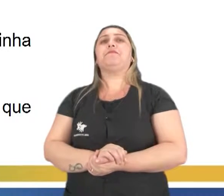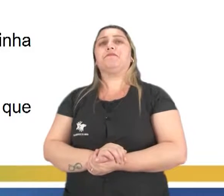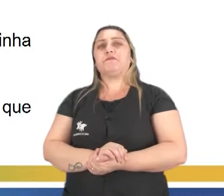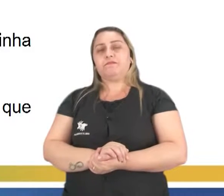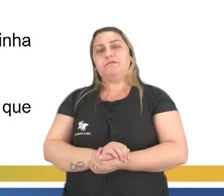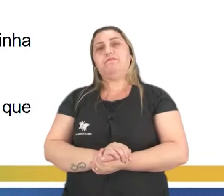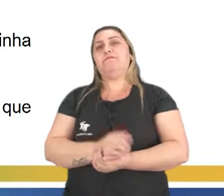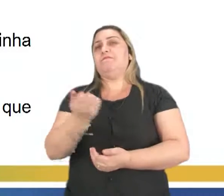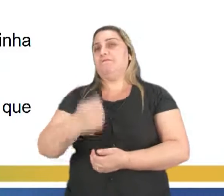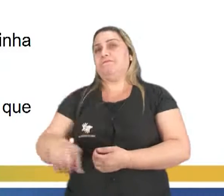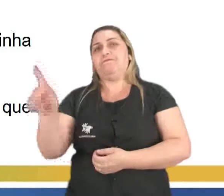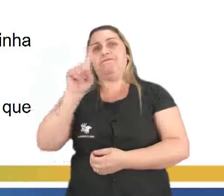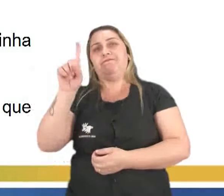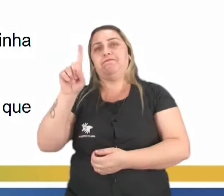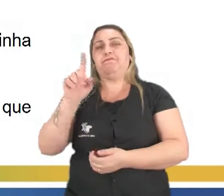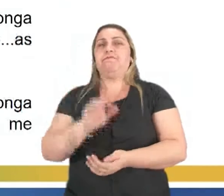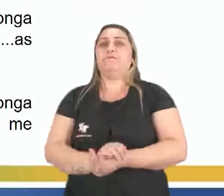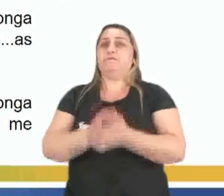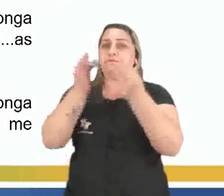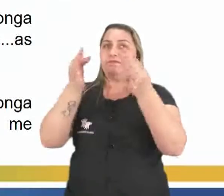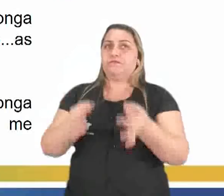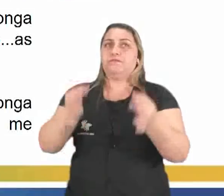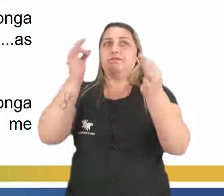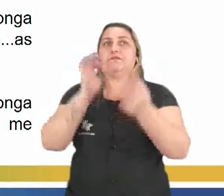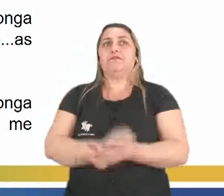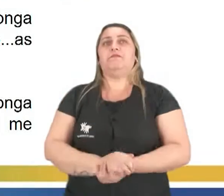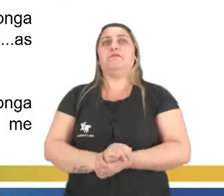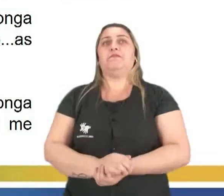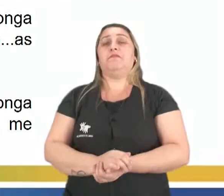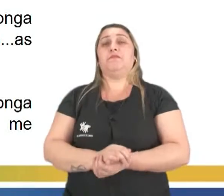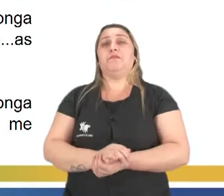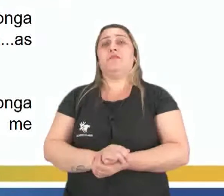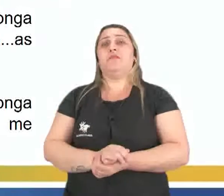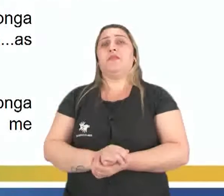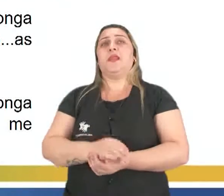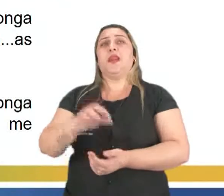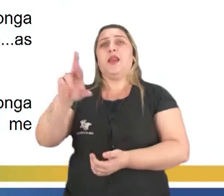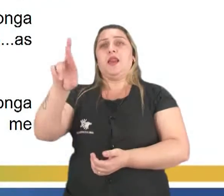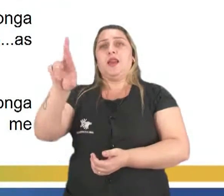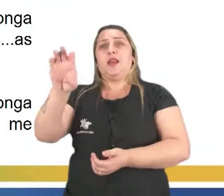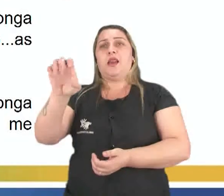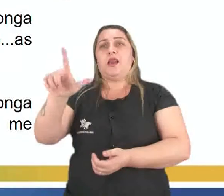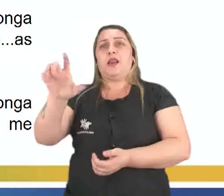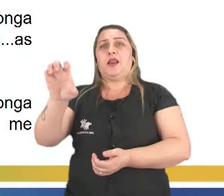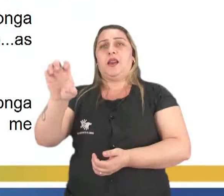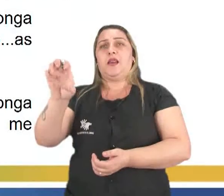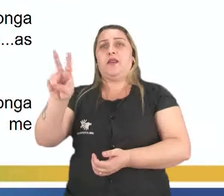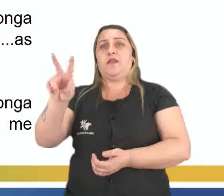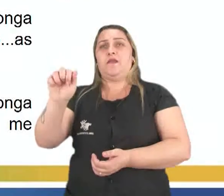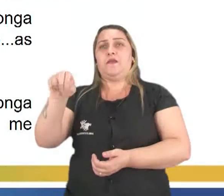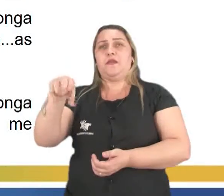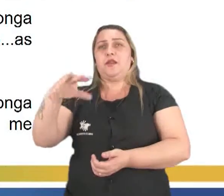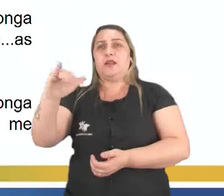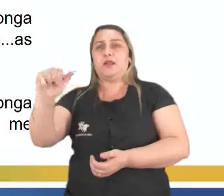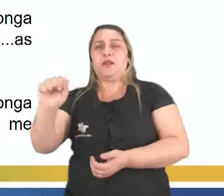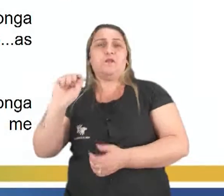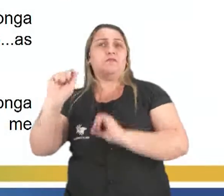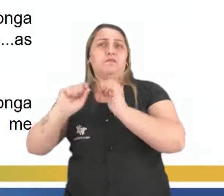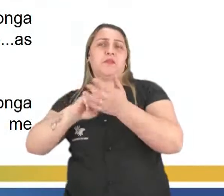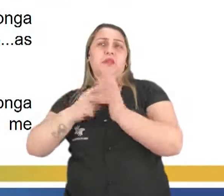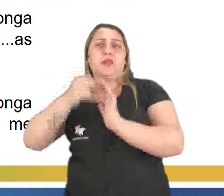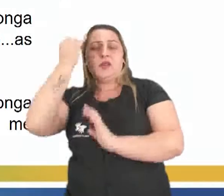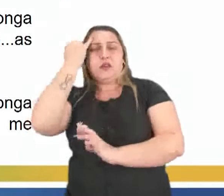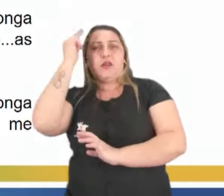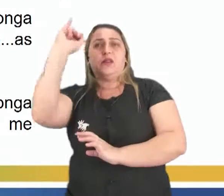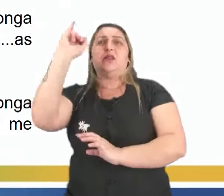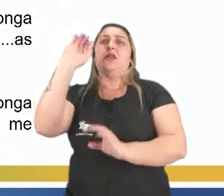expressão desnecessária. Correto? E vamos agora ao princípio da relevância. O que seria isso? As ideias